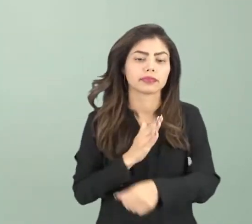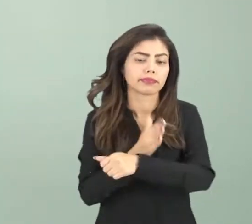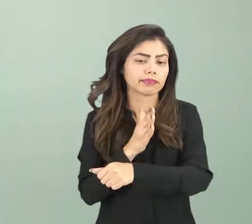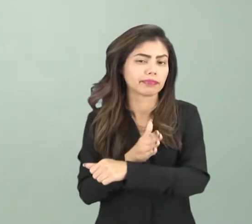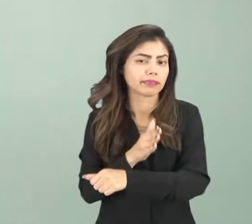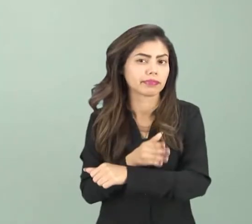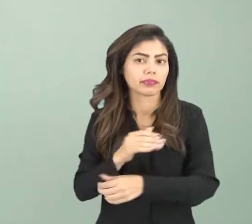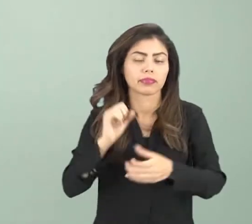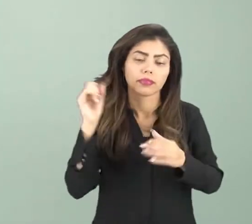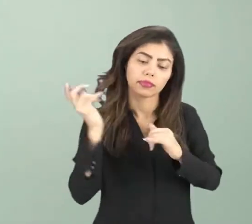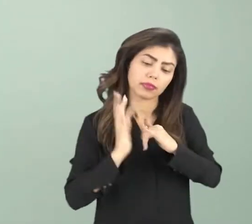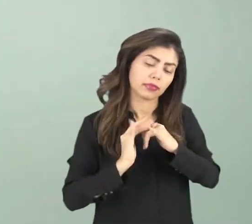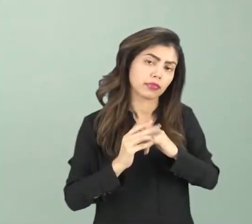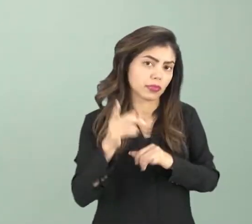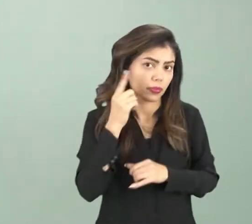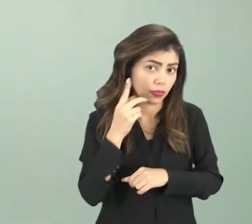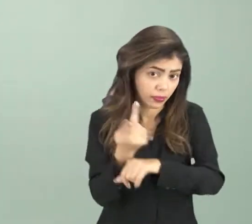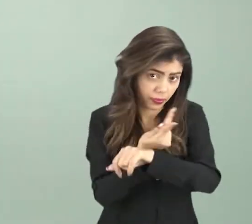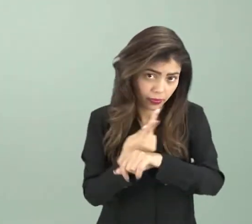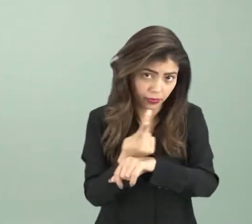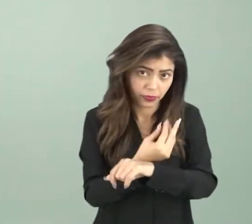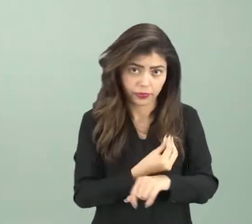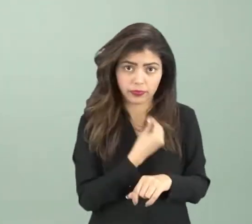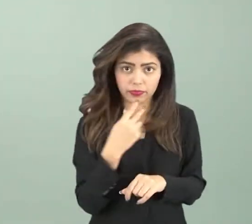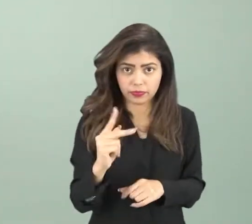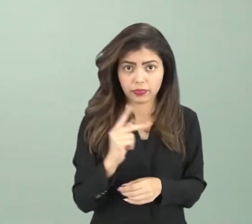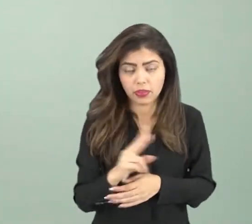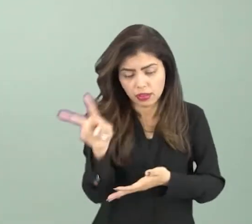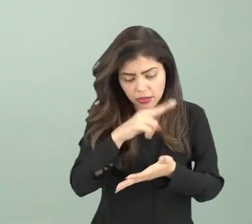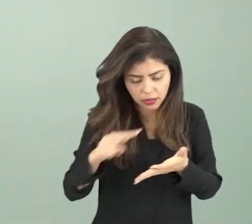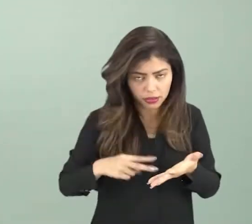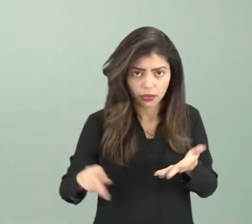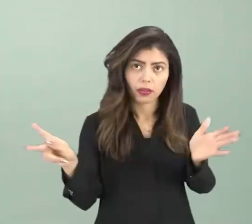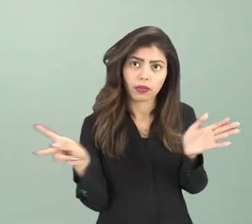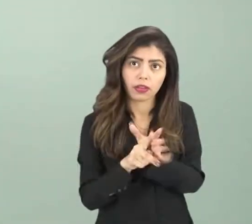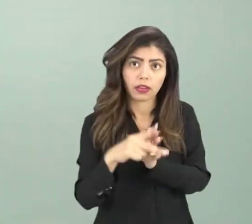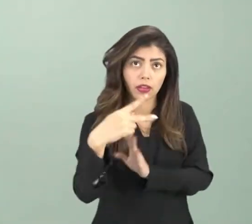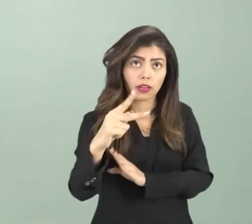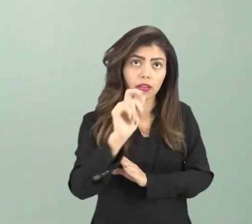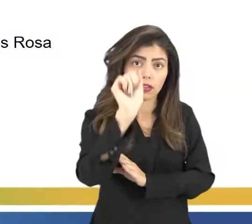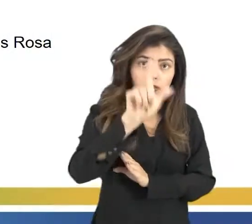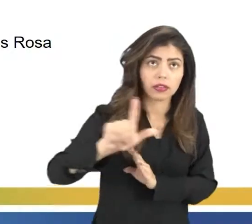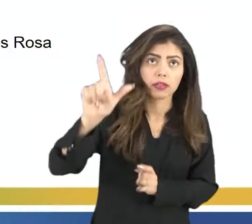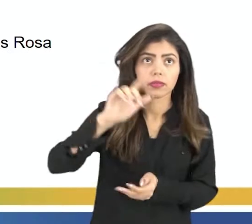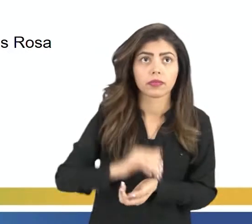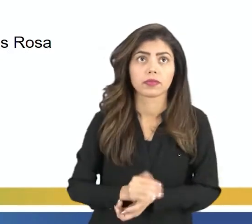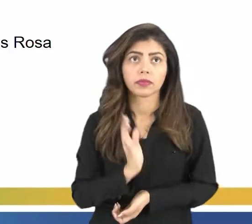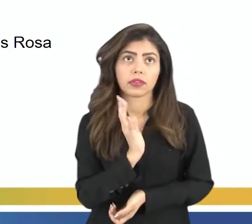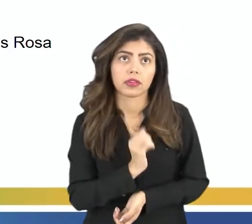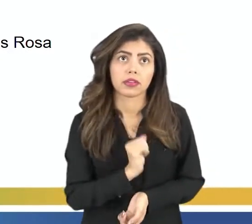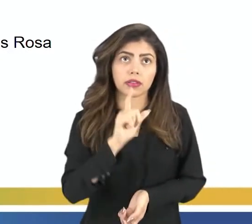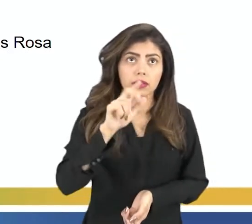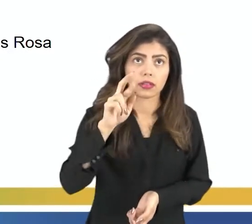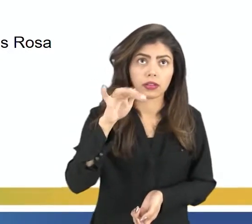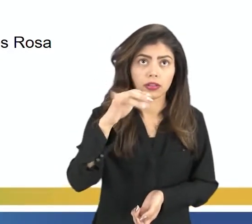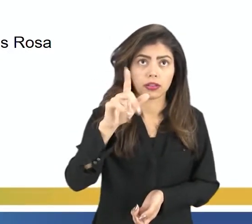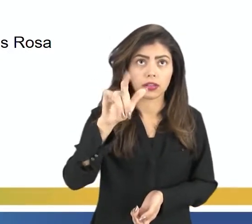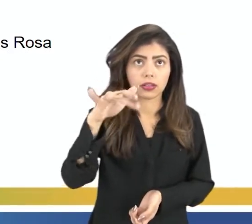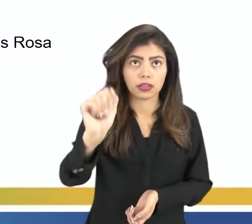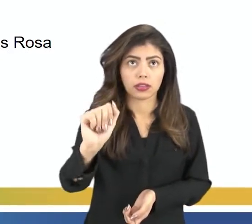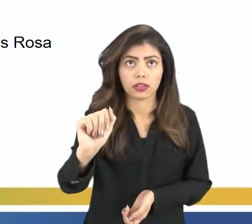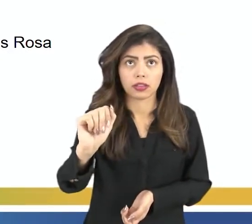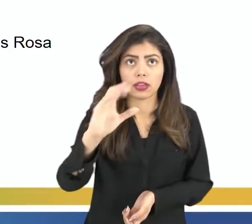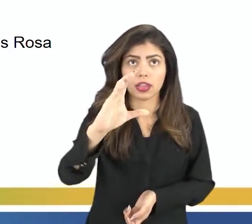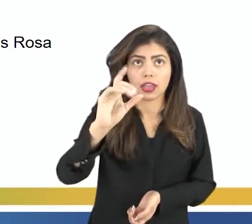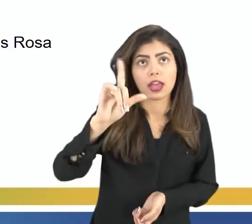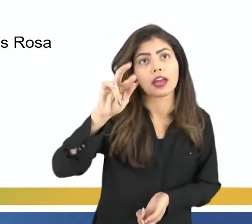links que eu vou deixar e procura mais sobre a vida deles, lê os contos deles. Olha lá, sobre conto de amor, nós temos Clarice Lispector e